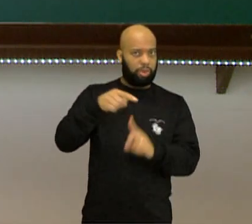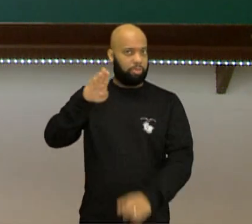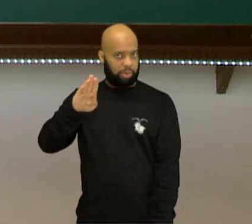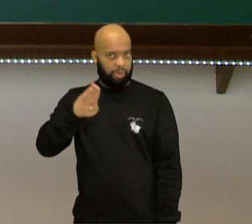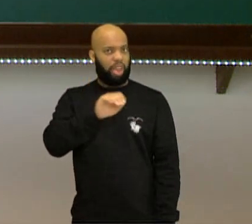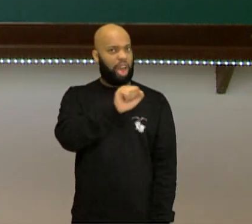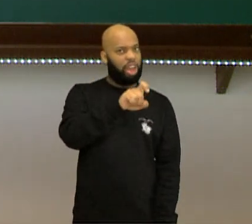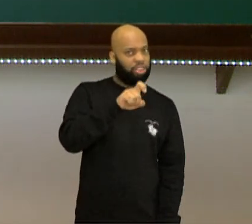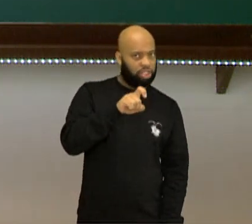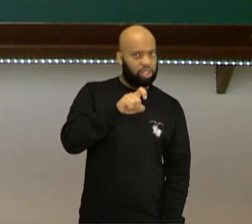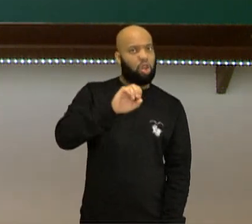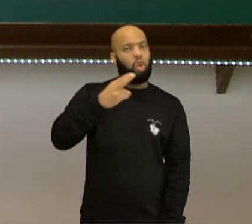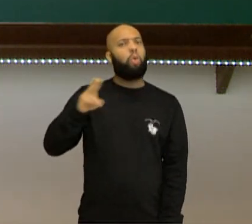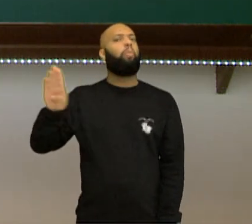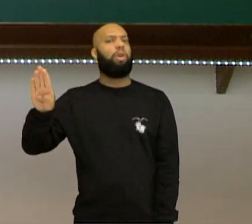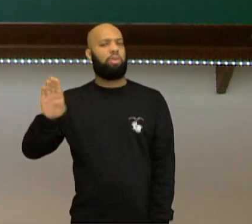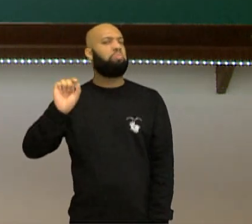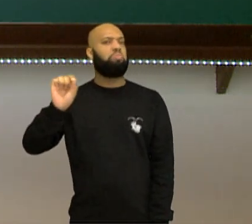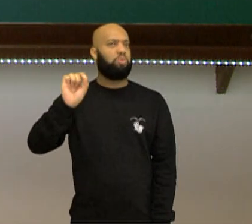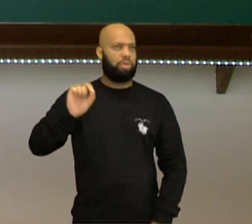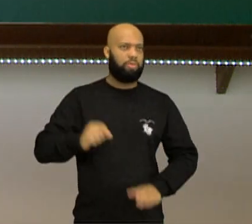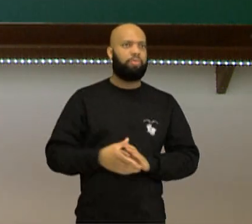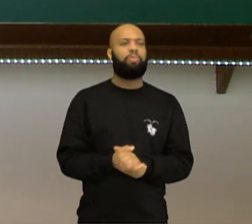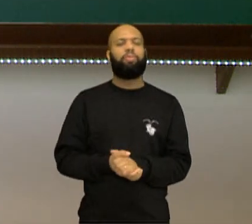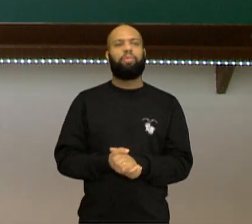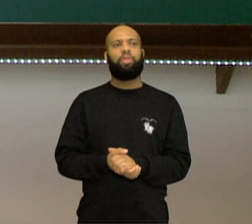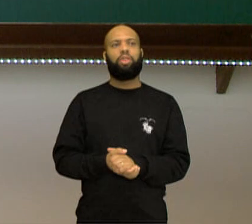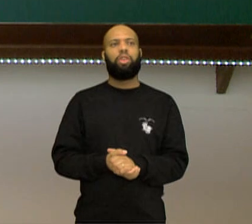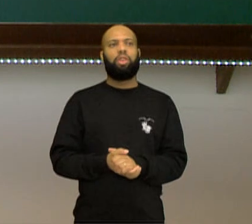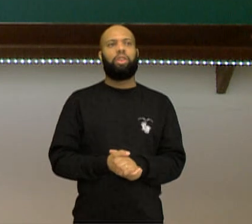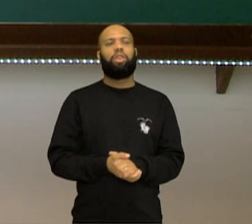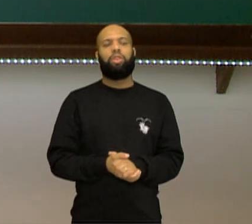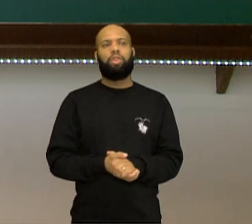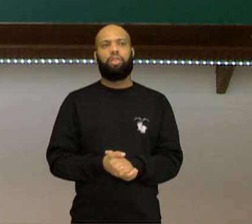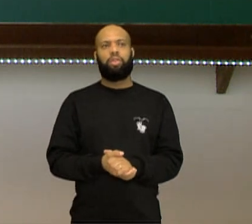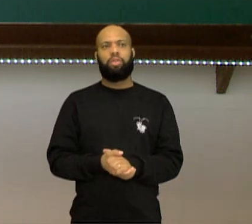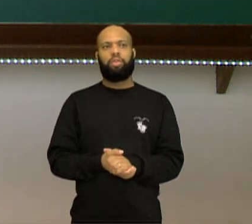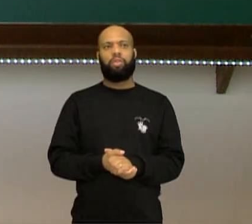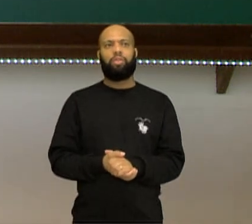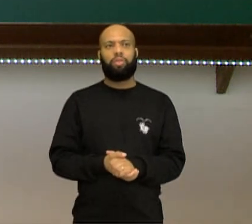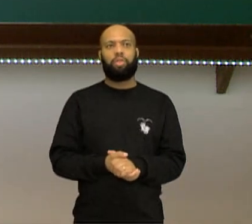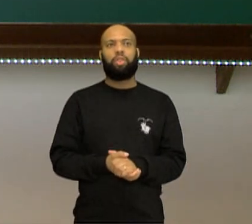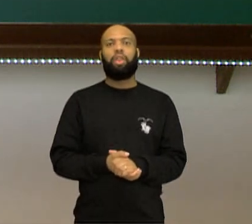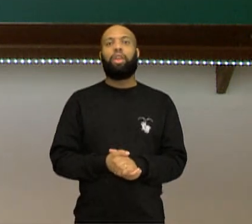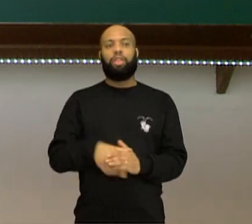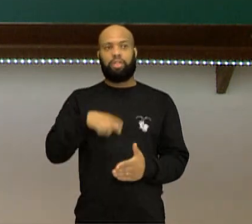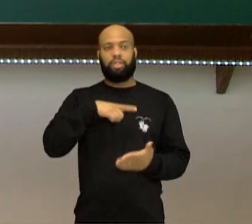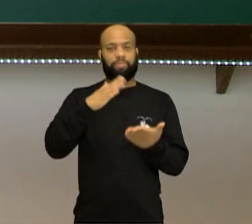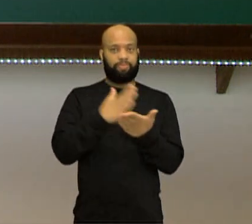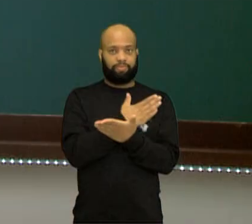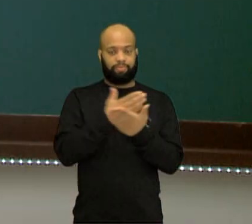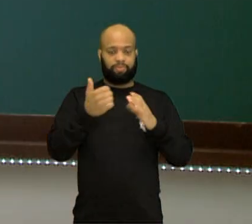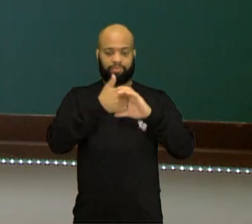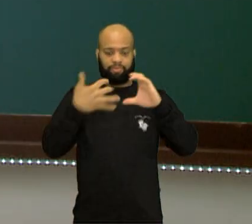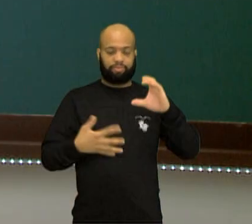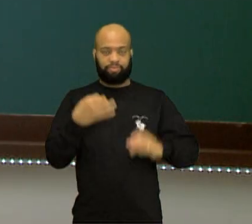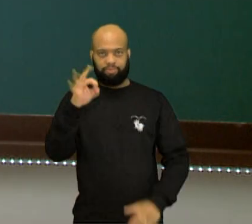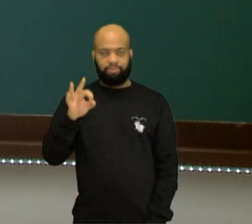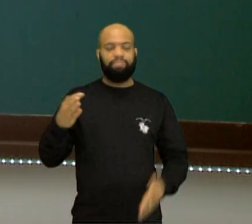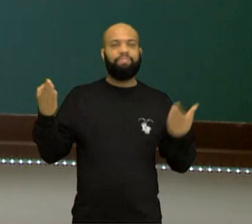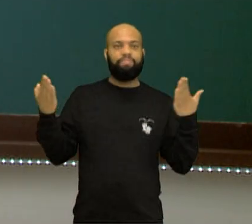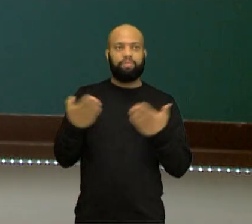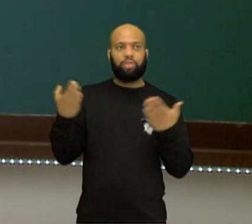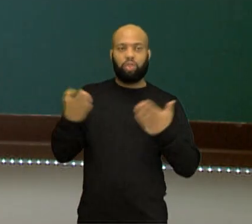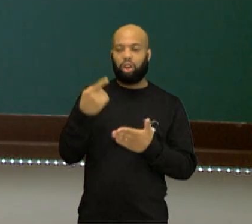lá. Então, observem aqui comigo. Olha lá. Isso aqui. Então, nós temos algumas características. Aqui, nesse